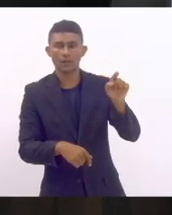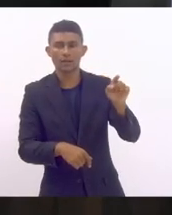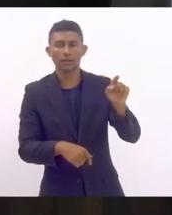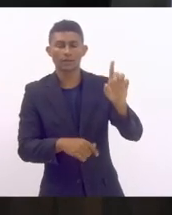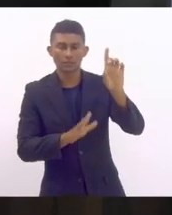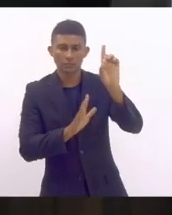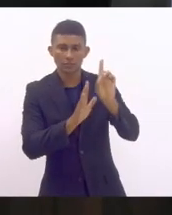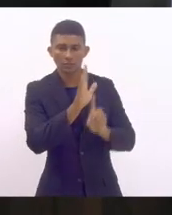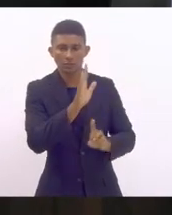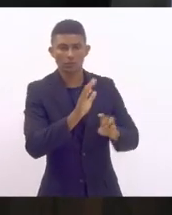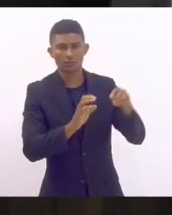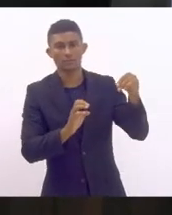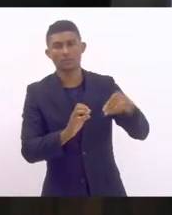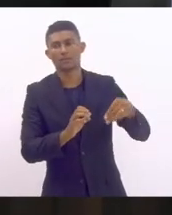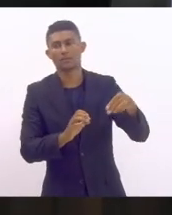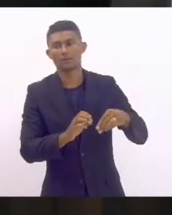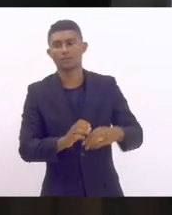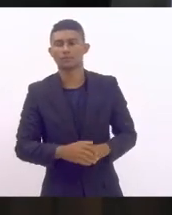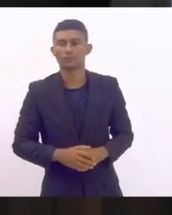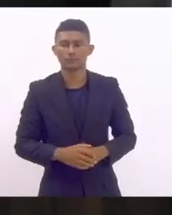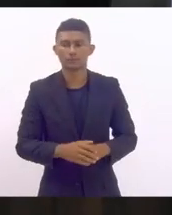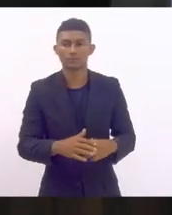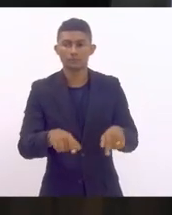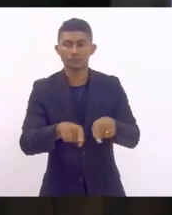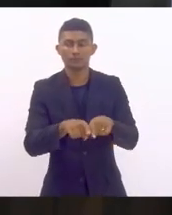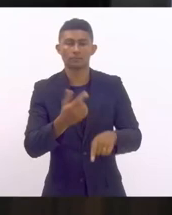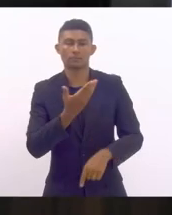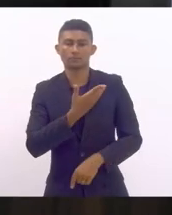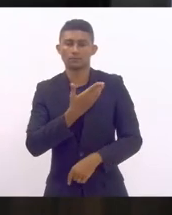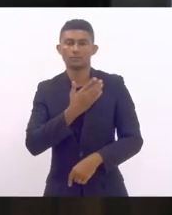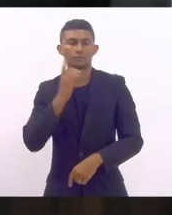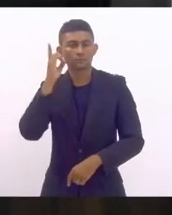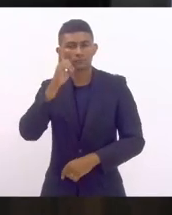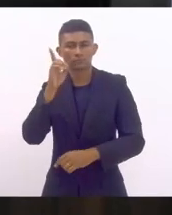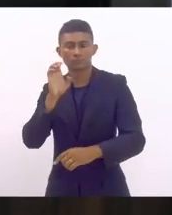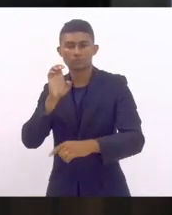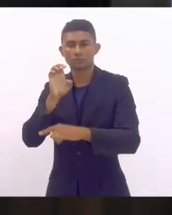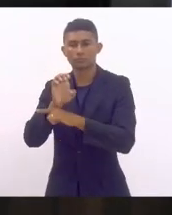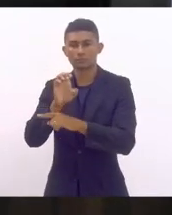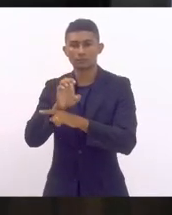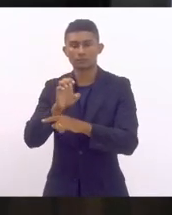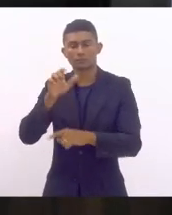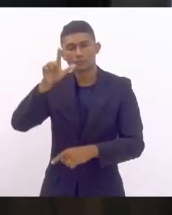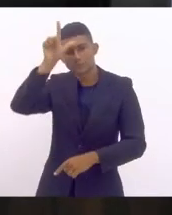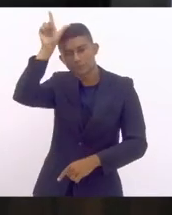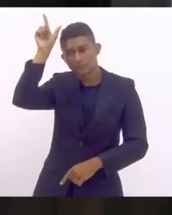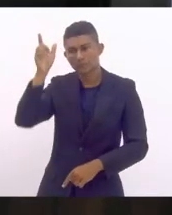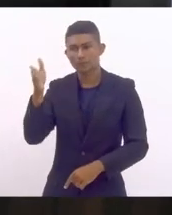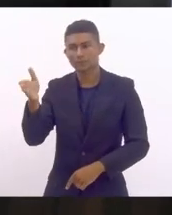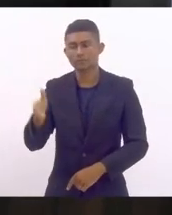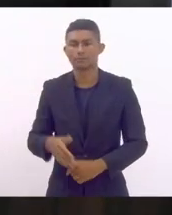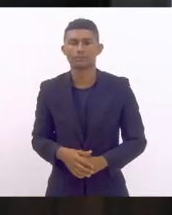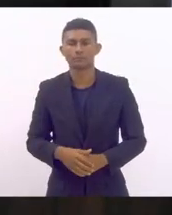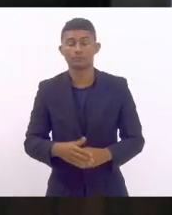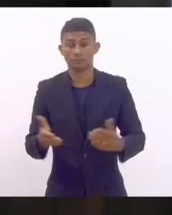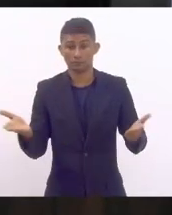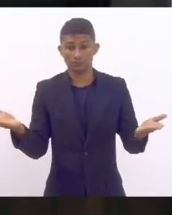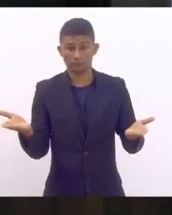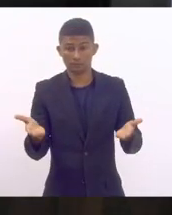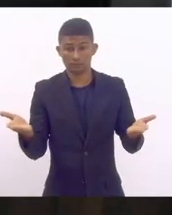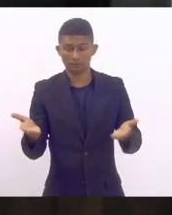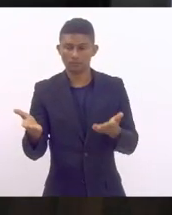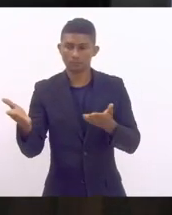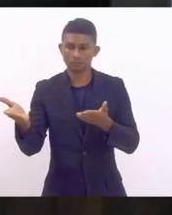ímpar também o nosso amigo deputado estadual Luiz Paulo passo a palavra